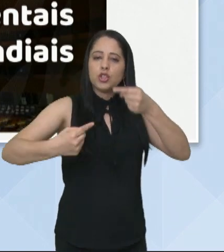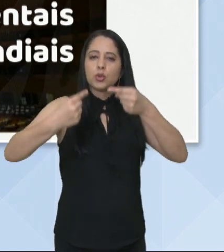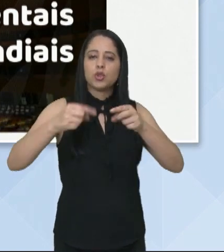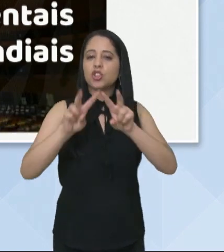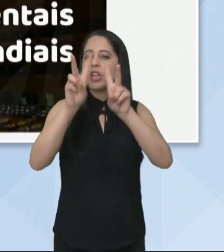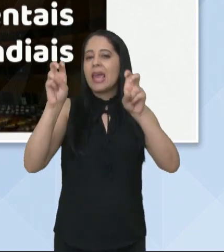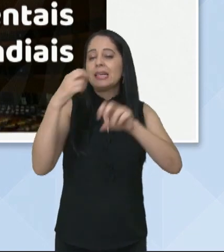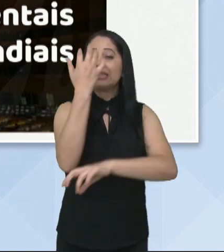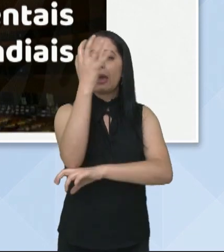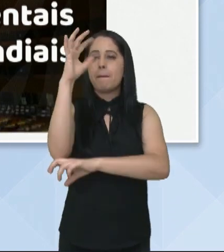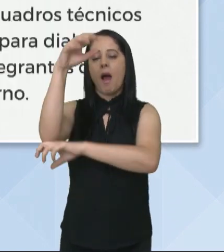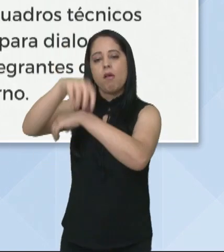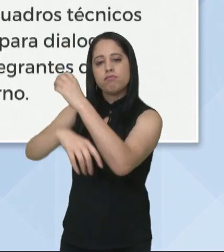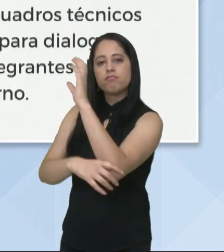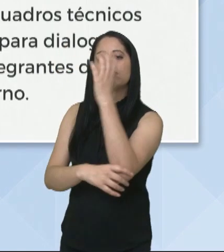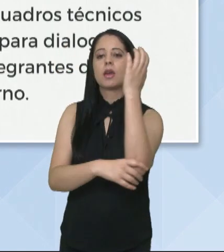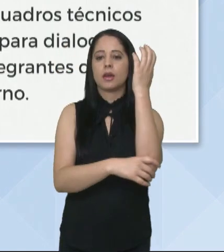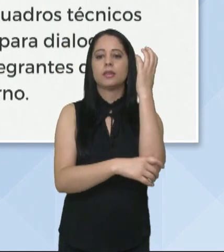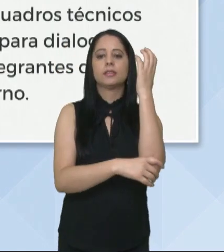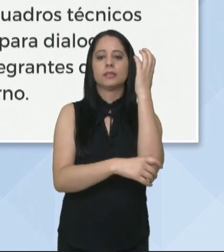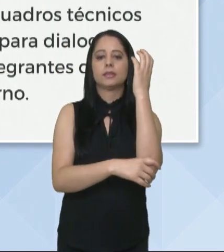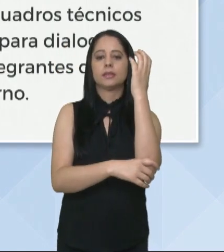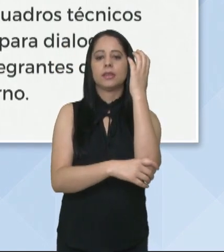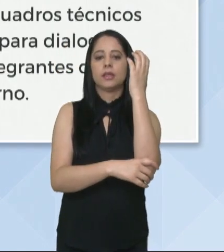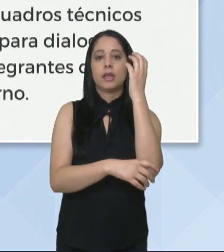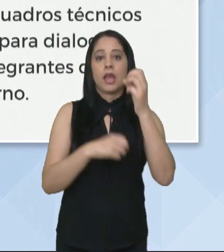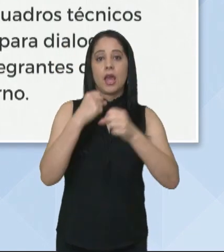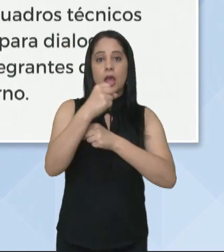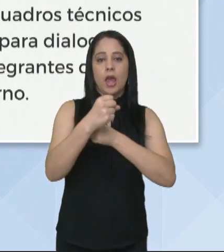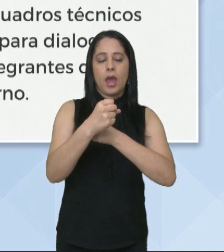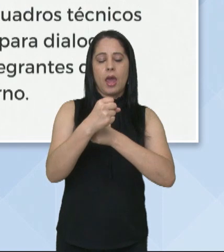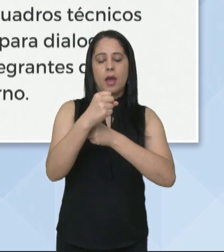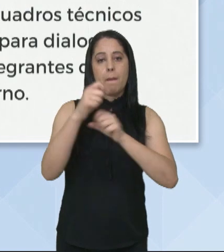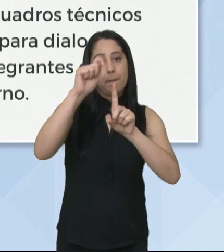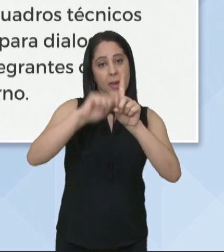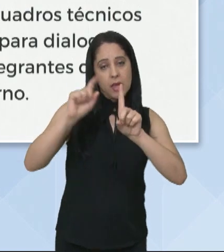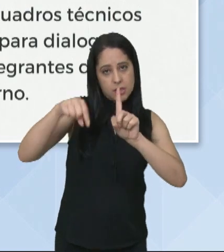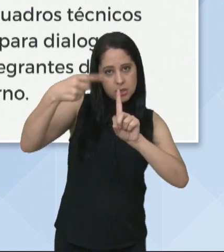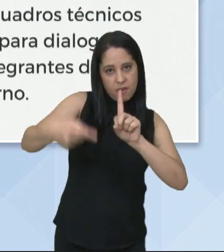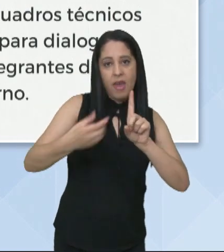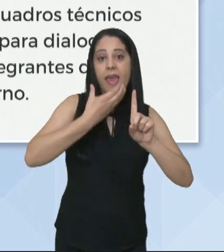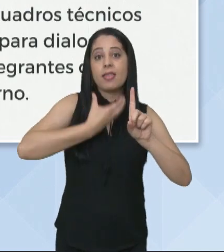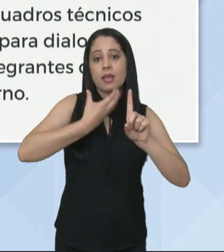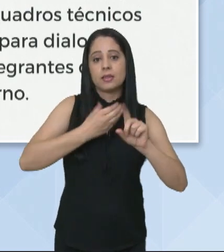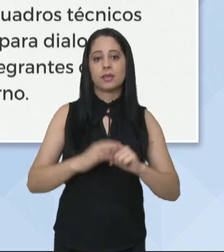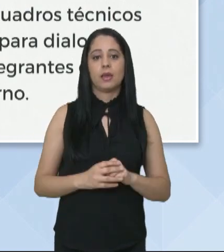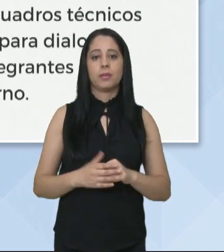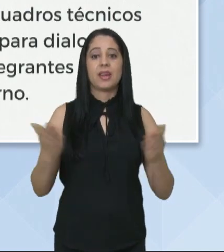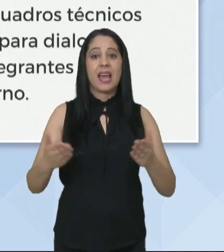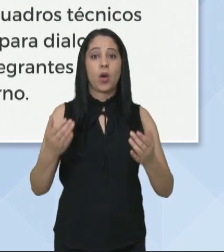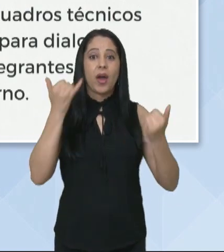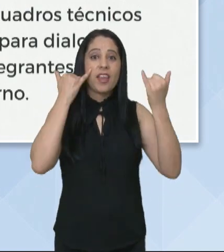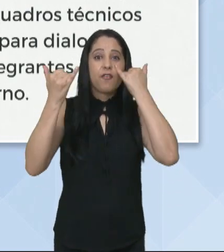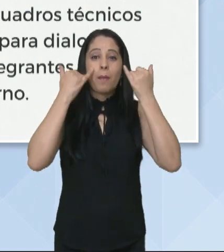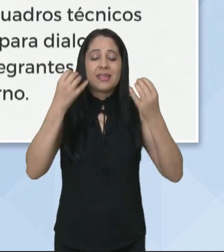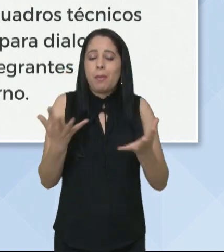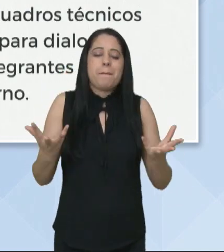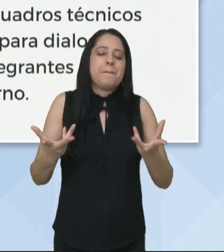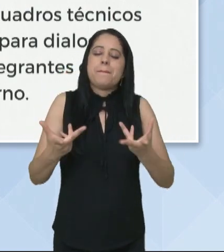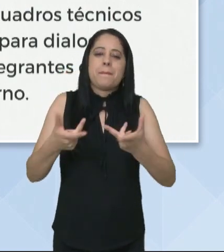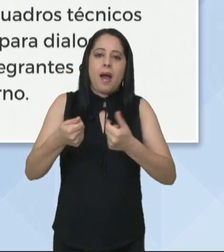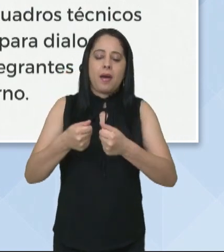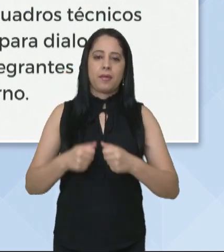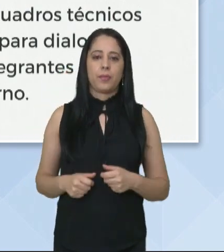ambientais mundiais que vai acontecer no próximo mês. E essa é a ótima notícia, viu, vereador